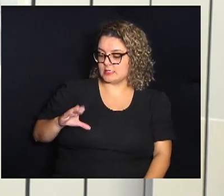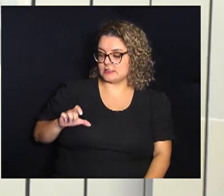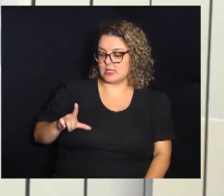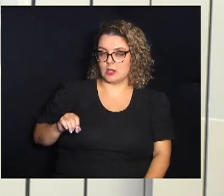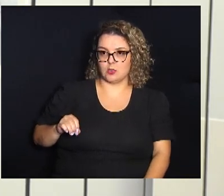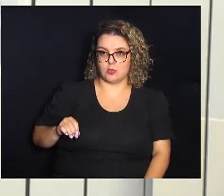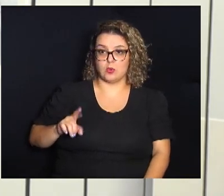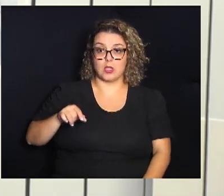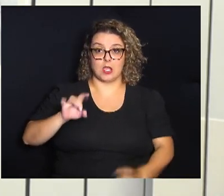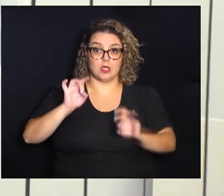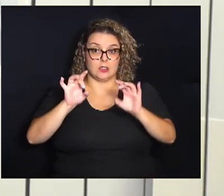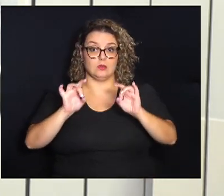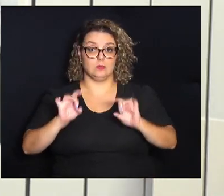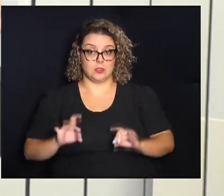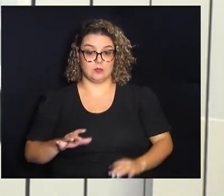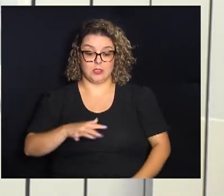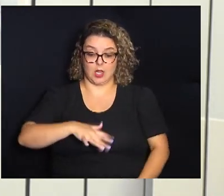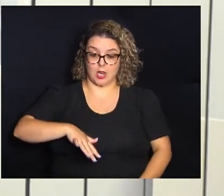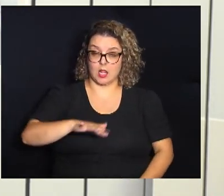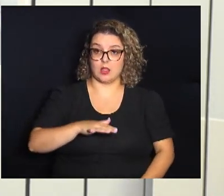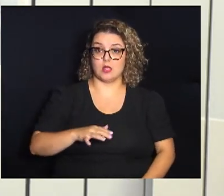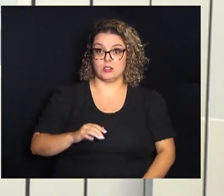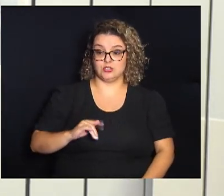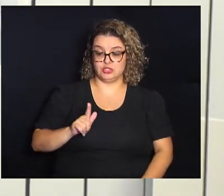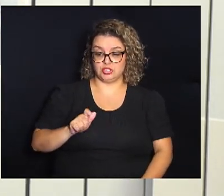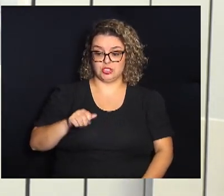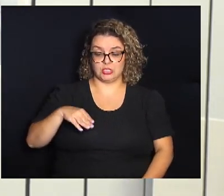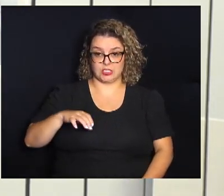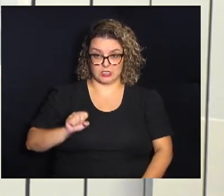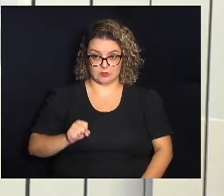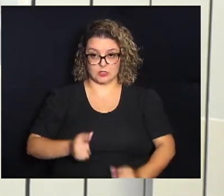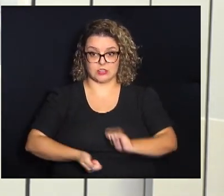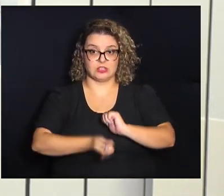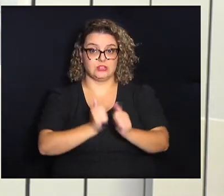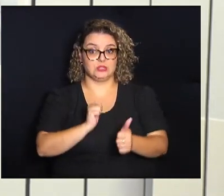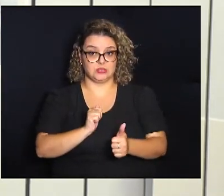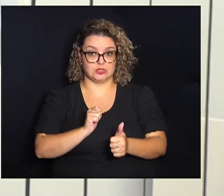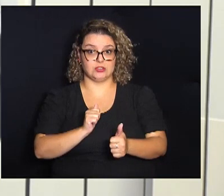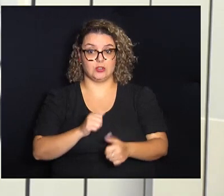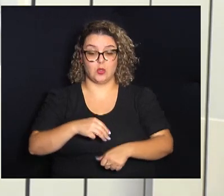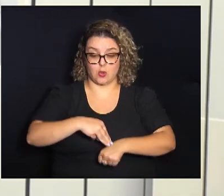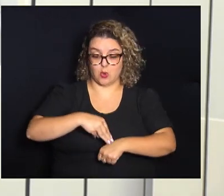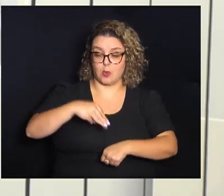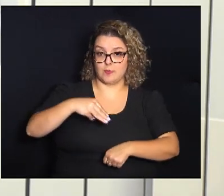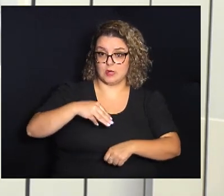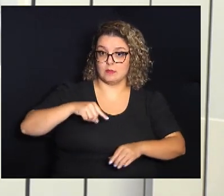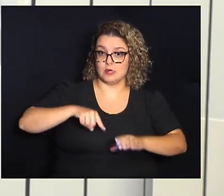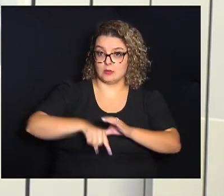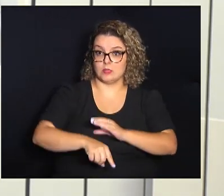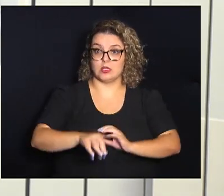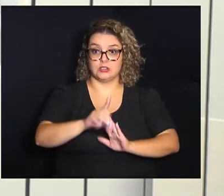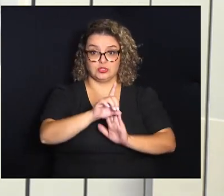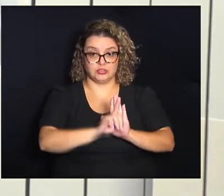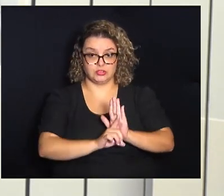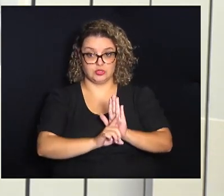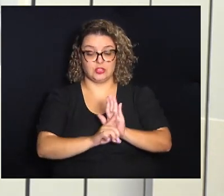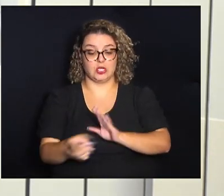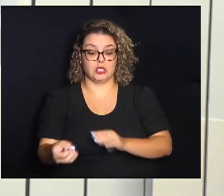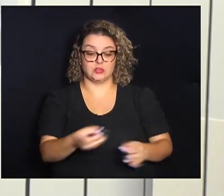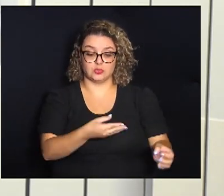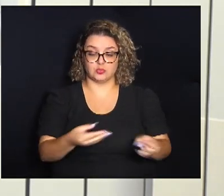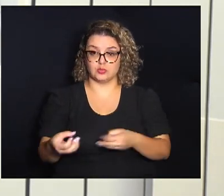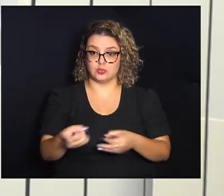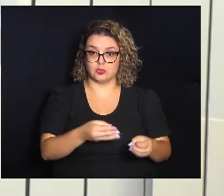que é especialista no mercado de games e esportes, com mestrado avançado em Direito, Inovação